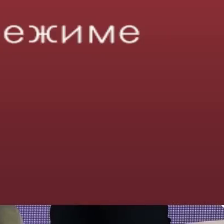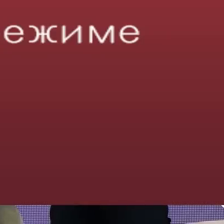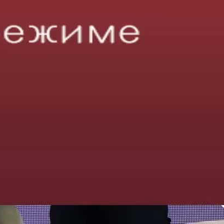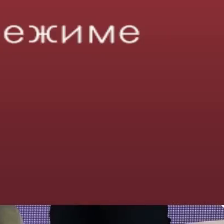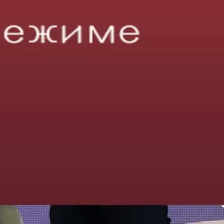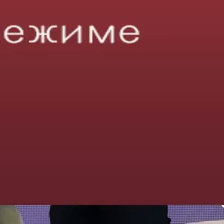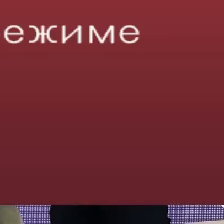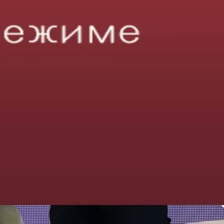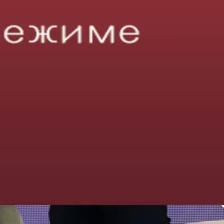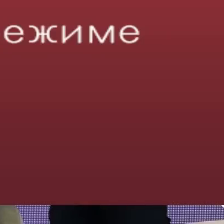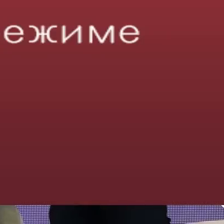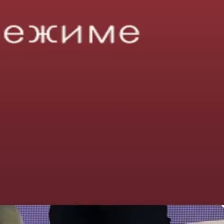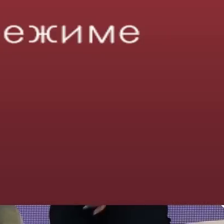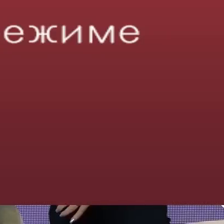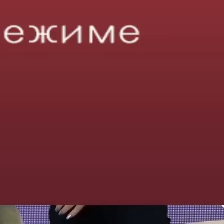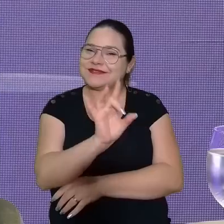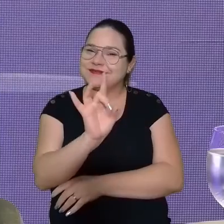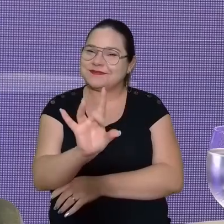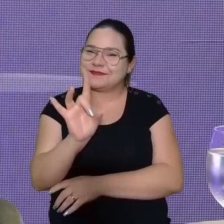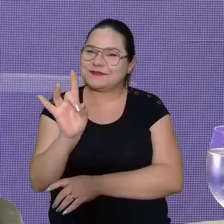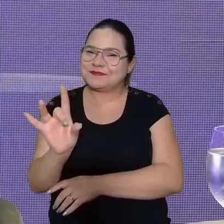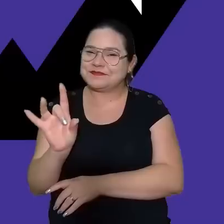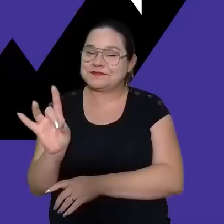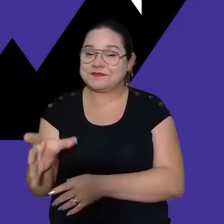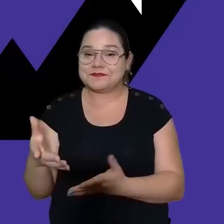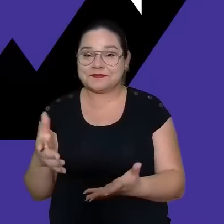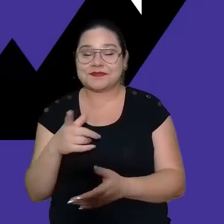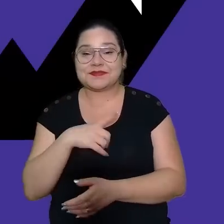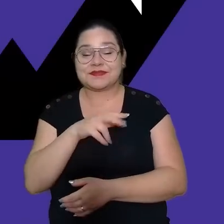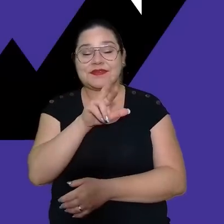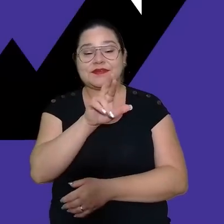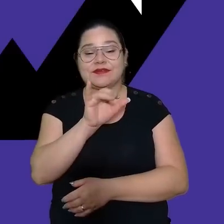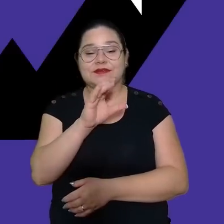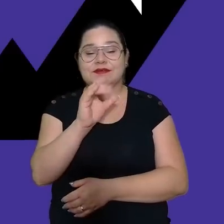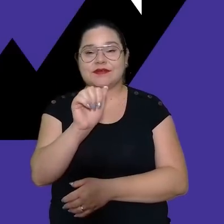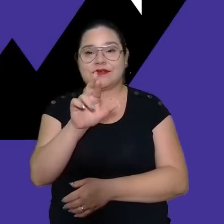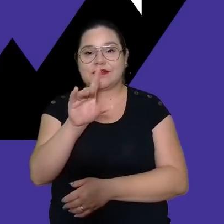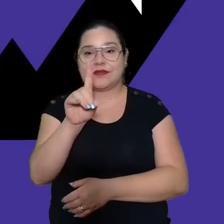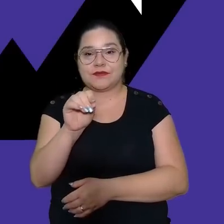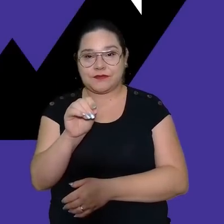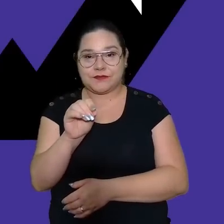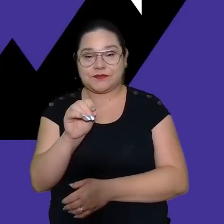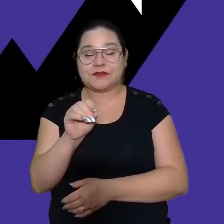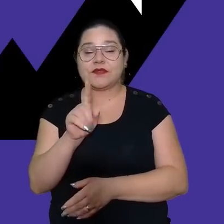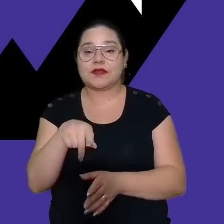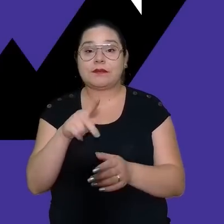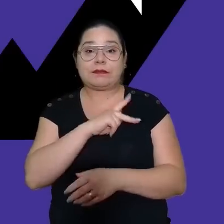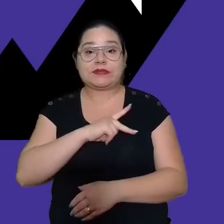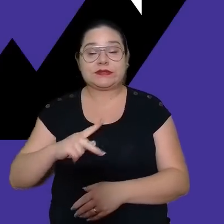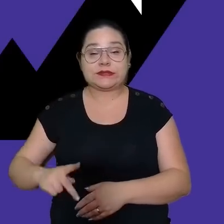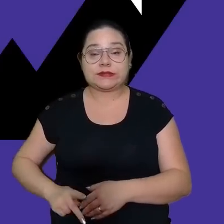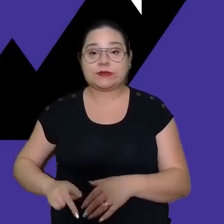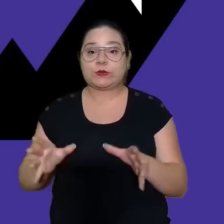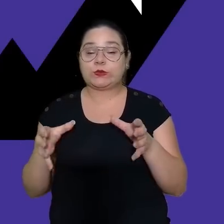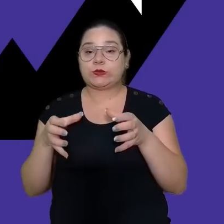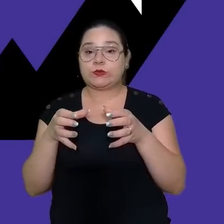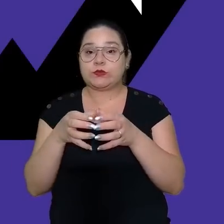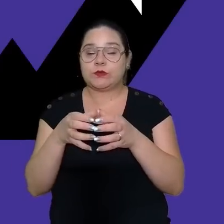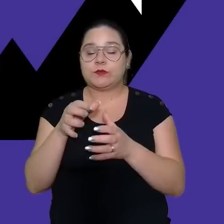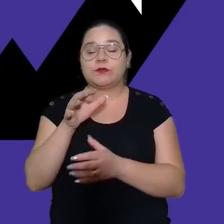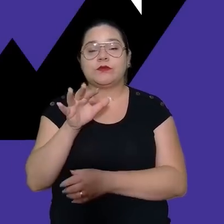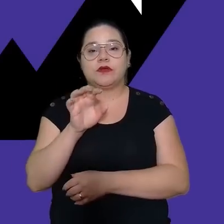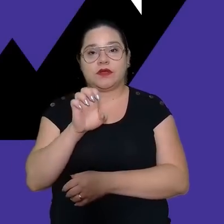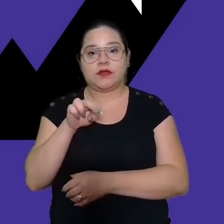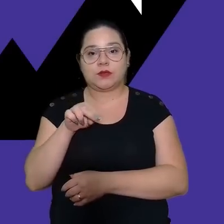agora cada um de vocês. Temos o Ricardo Faria, presidente do grupo Insolo e da Granja Faria. O Ricardo é um